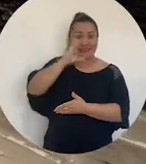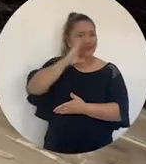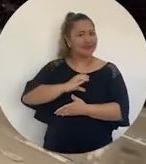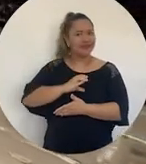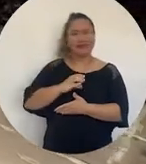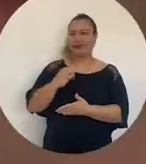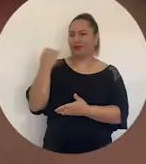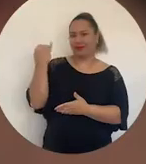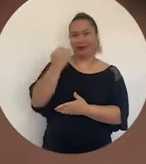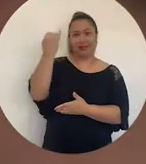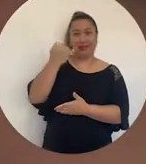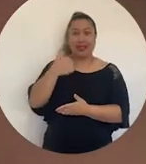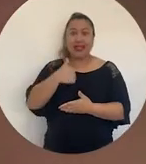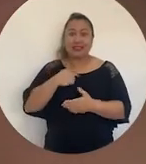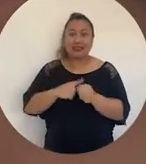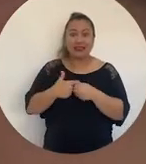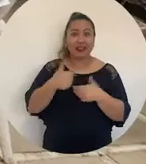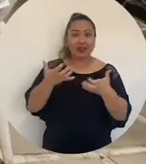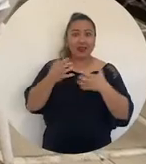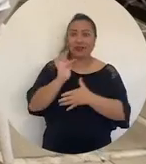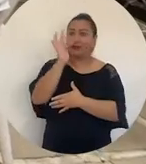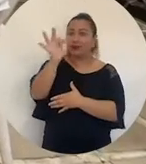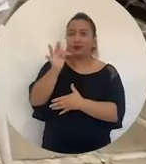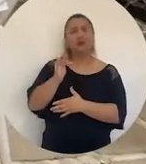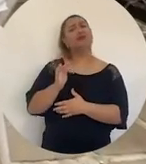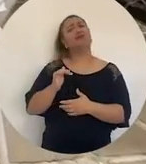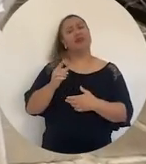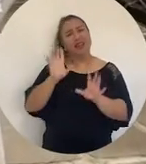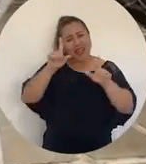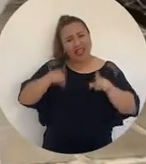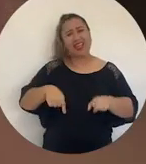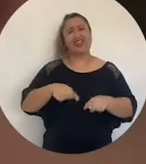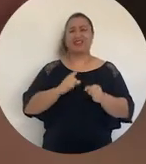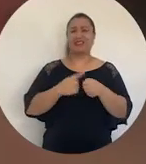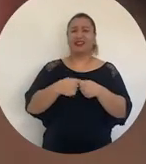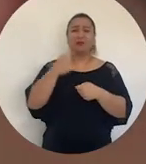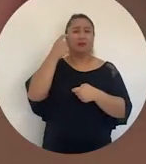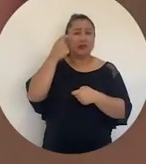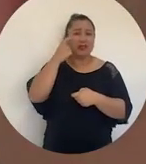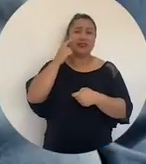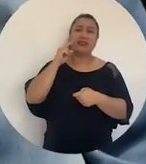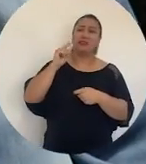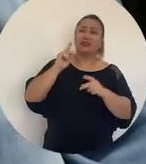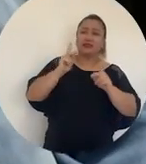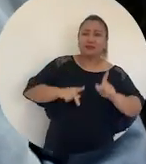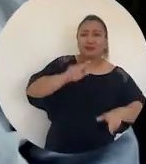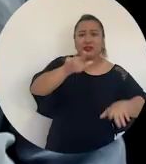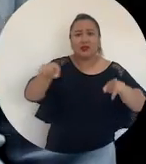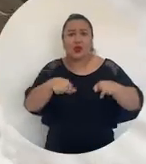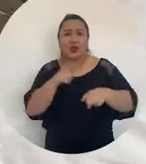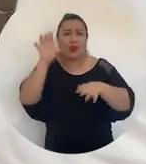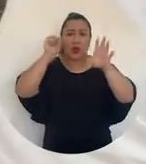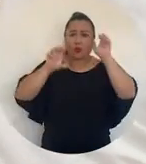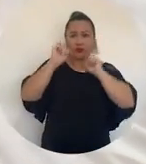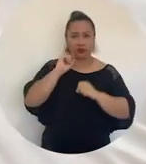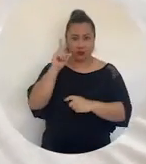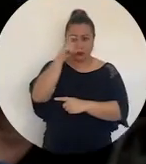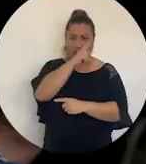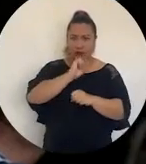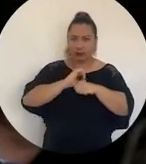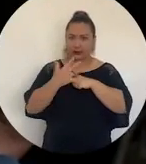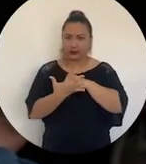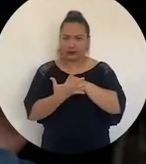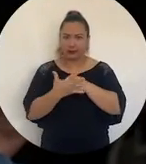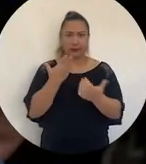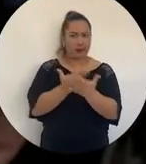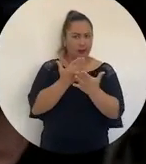16 já é muito importante. E com certeza a cidade que eu quero pro futuro é uma cidade que pense nas pessoas, que ouça. E foi difícil com a